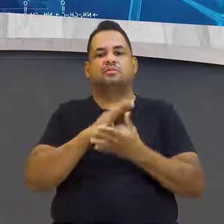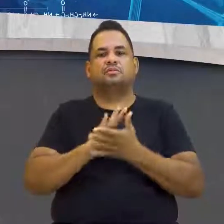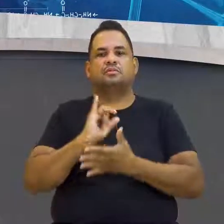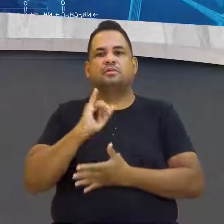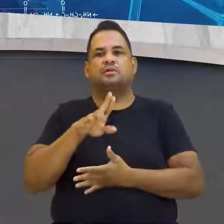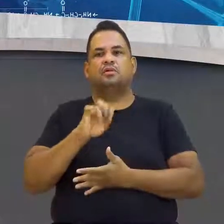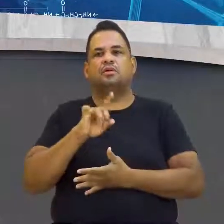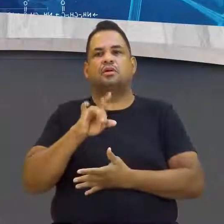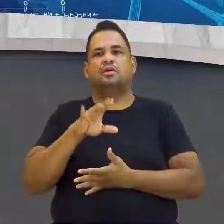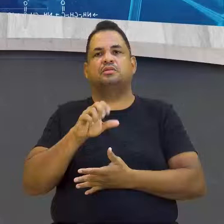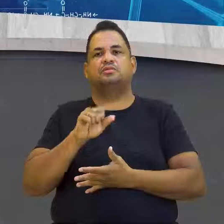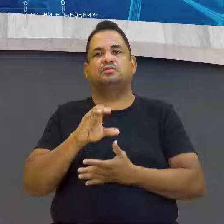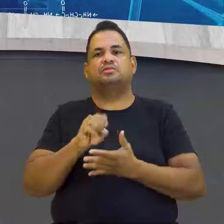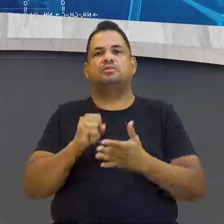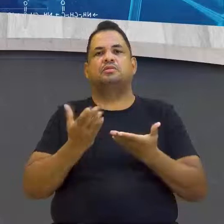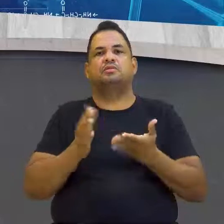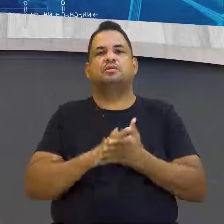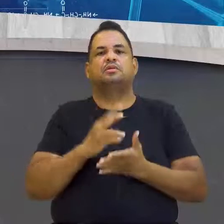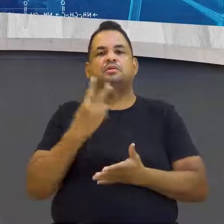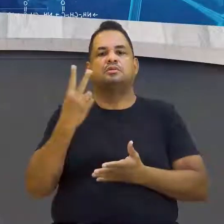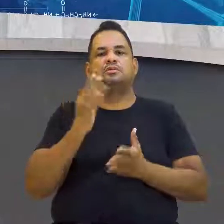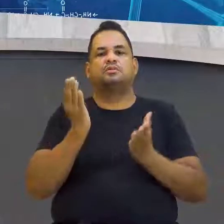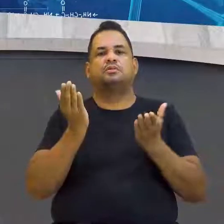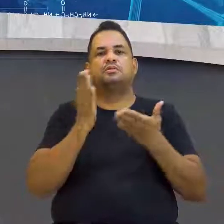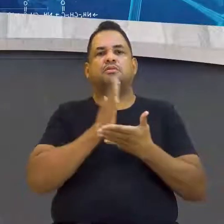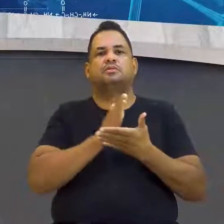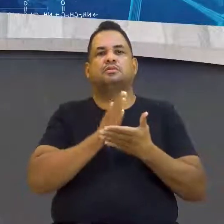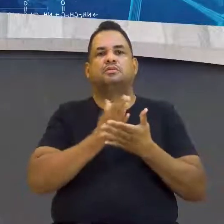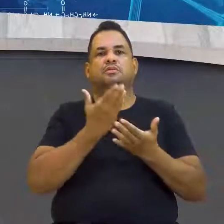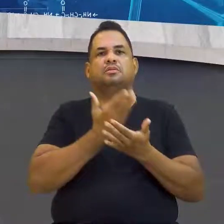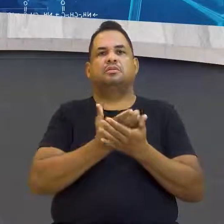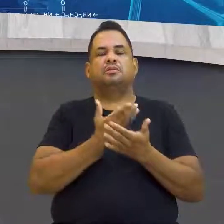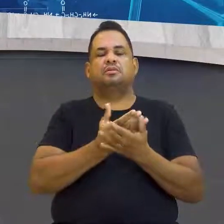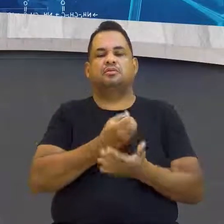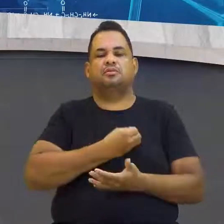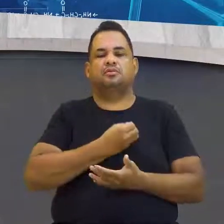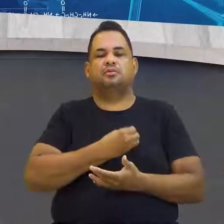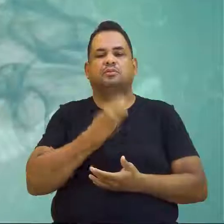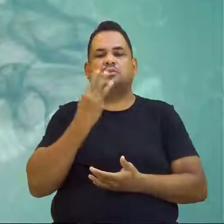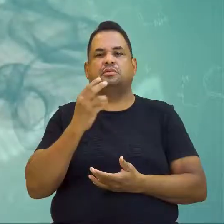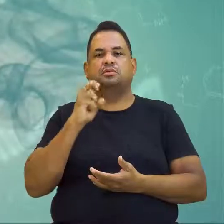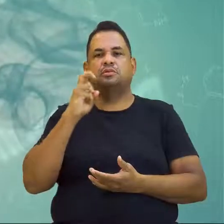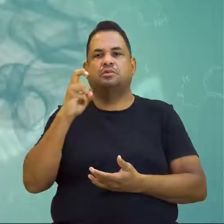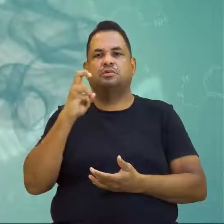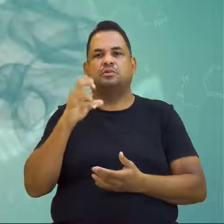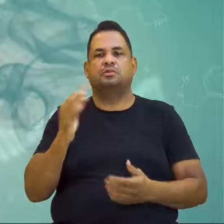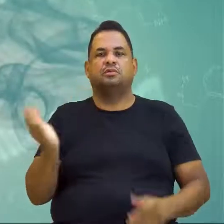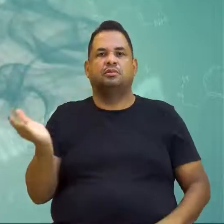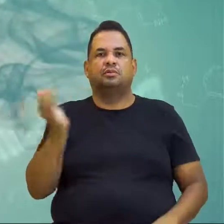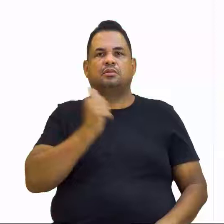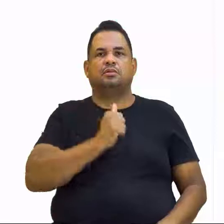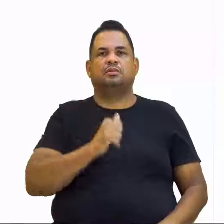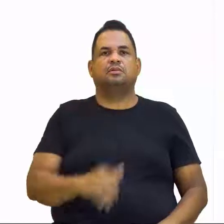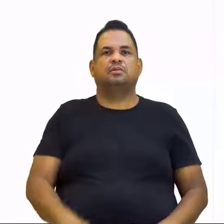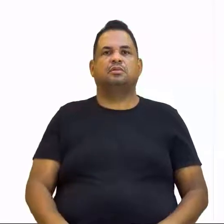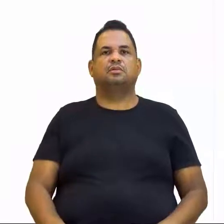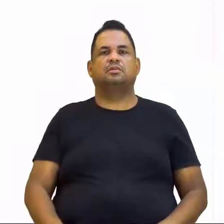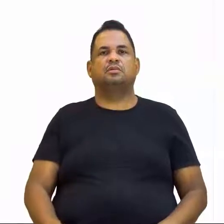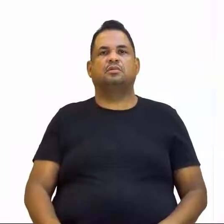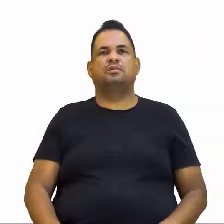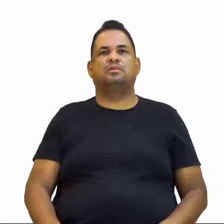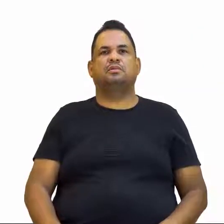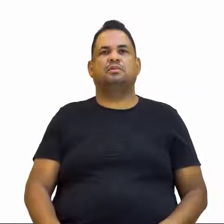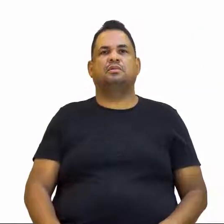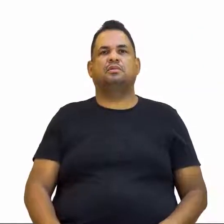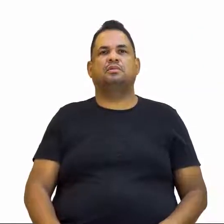inorgânicos. Então vamos lá para a segunda parte dessa aula de número 35. Vamos lá com a gente? Então aqui, como eu